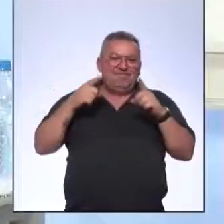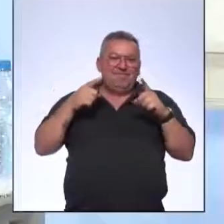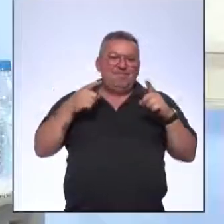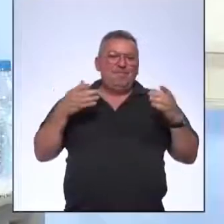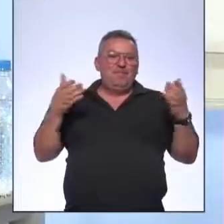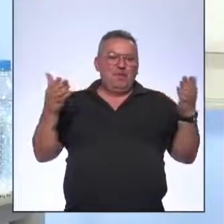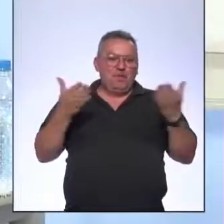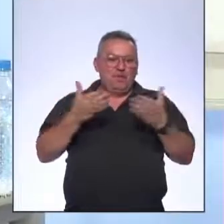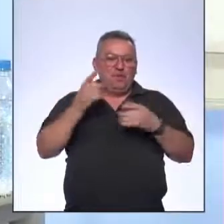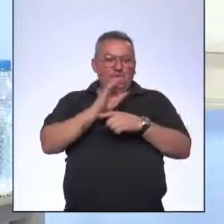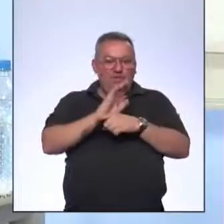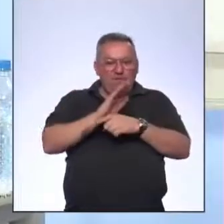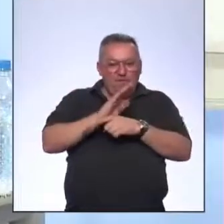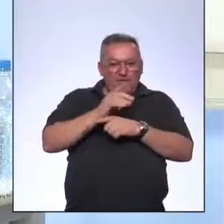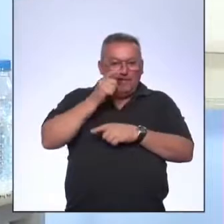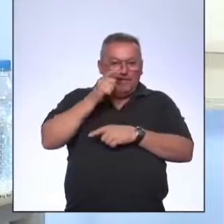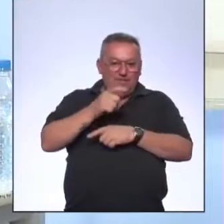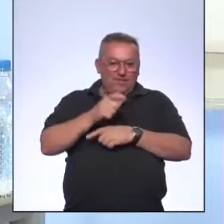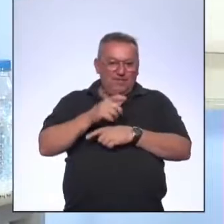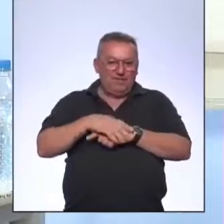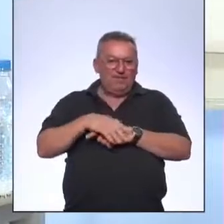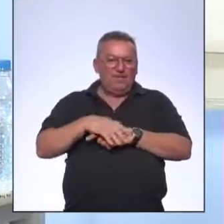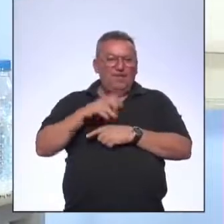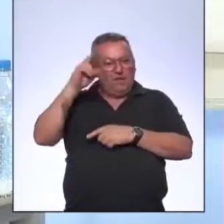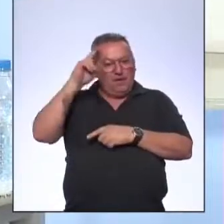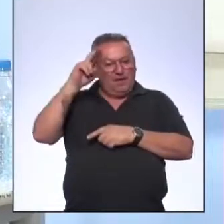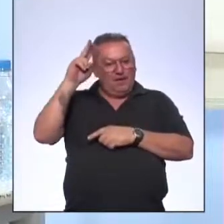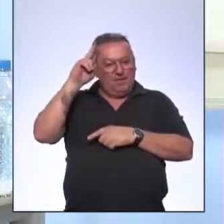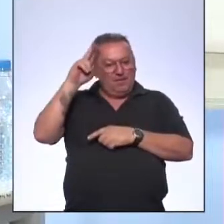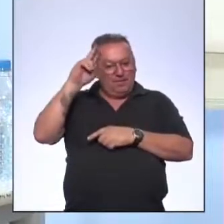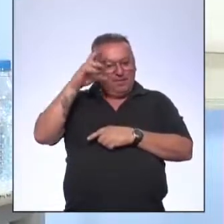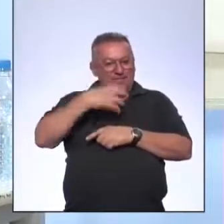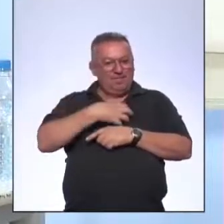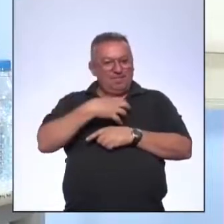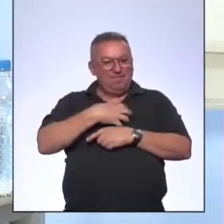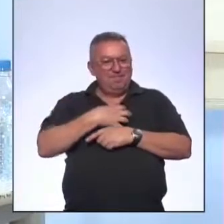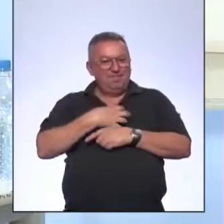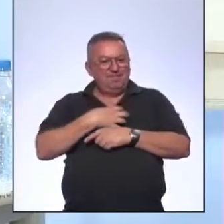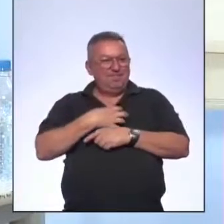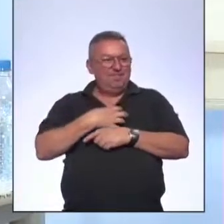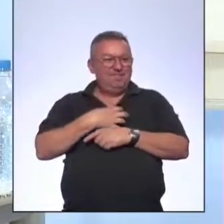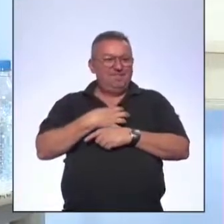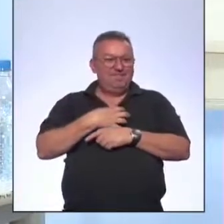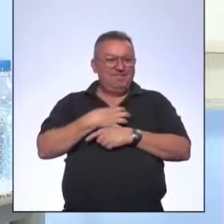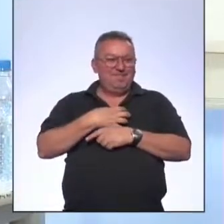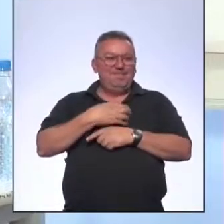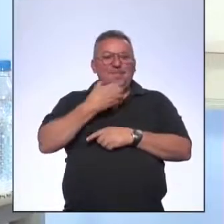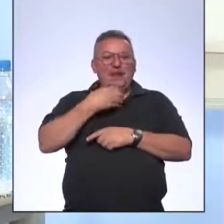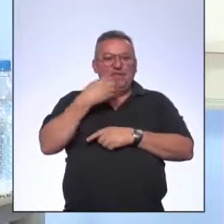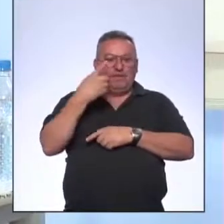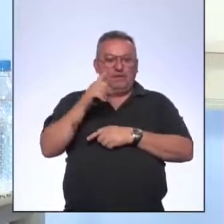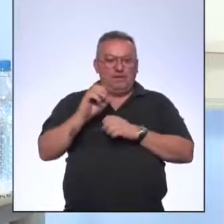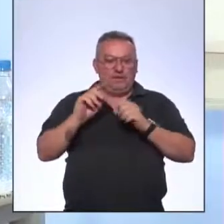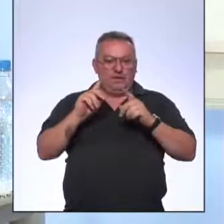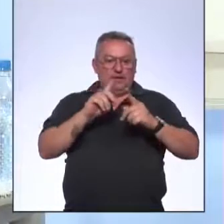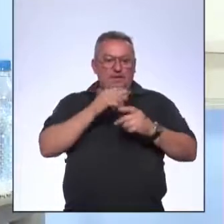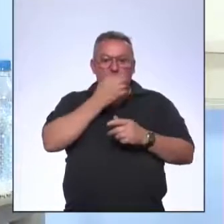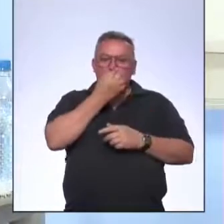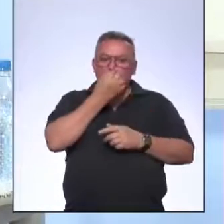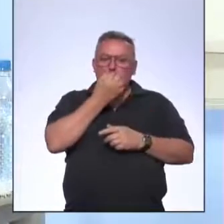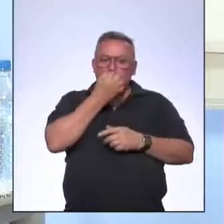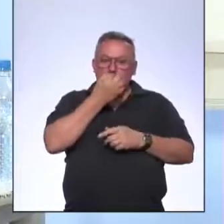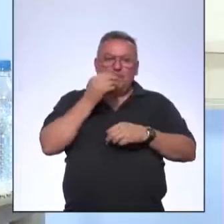menos um no vídeo vocês não verão mas vocês lembraram pelo menos da da voz dele correto